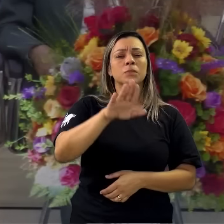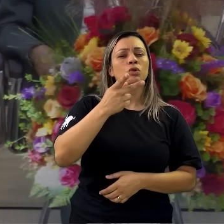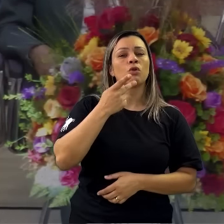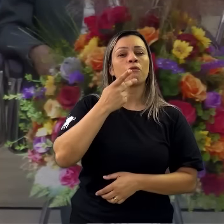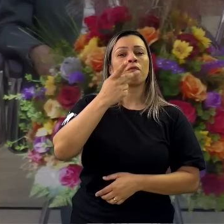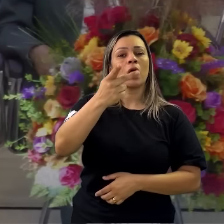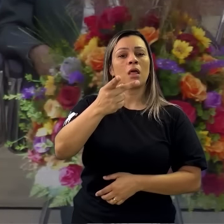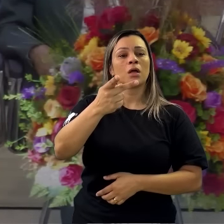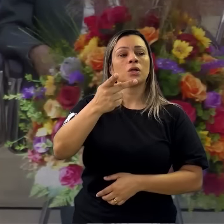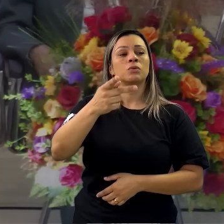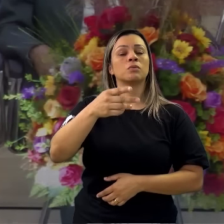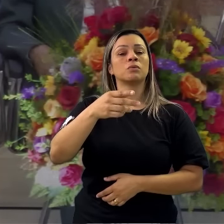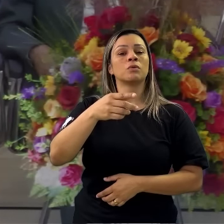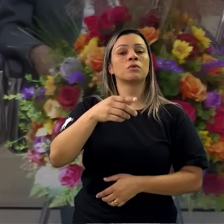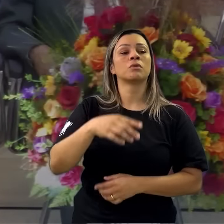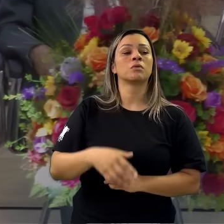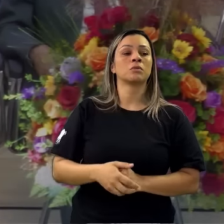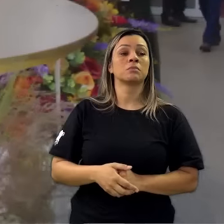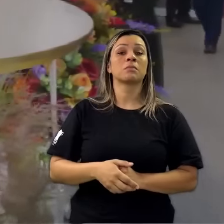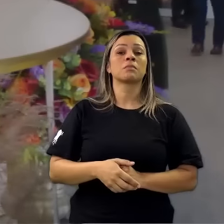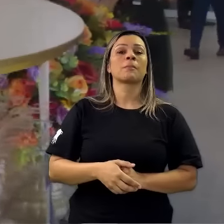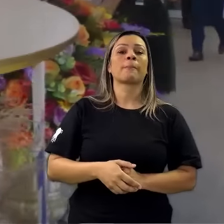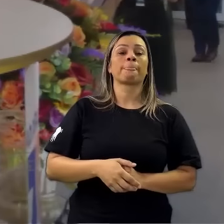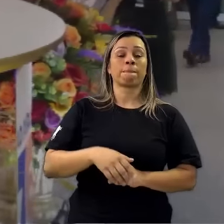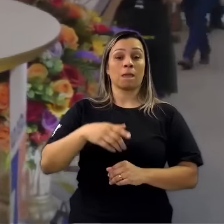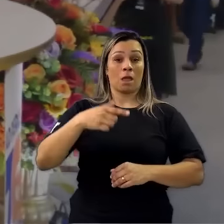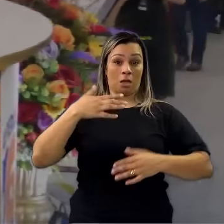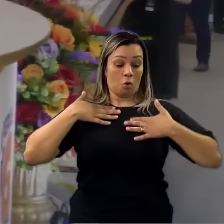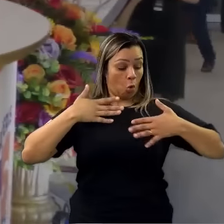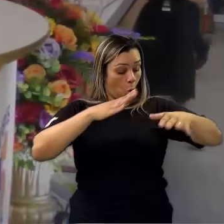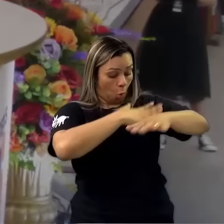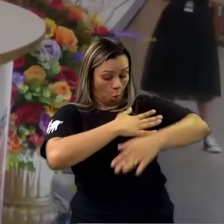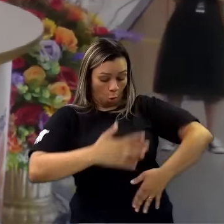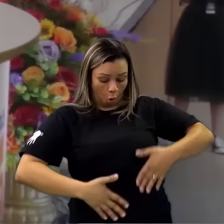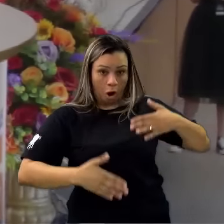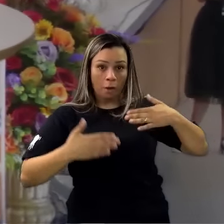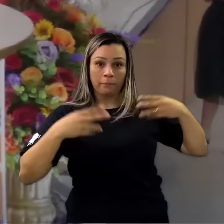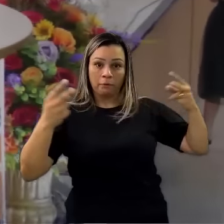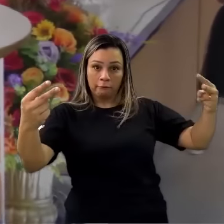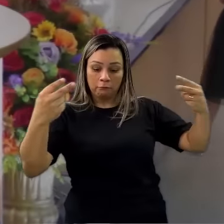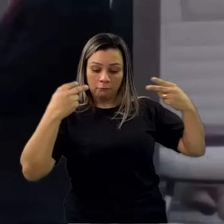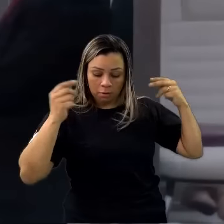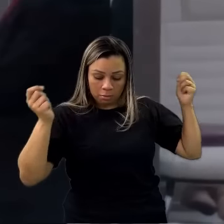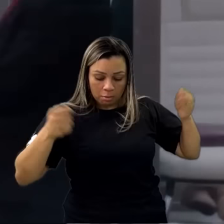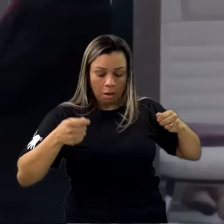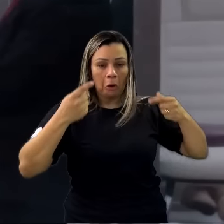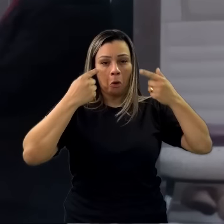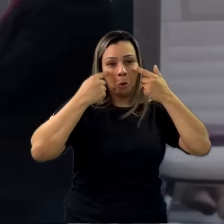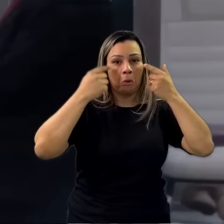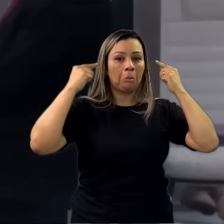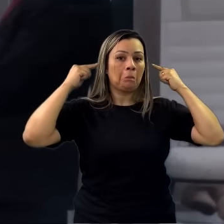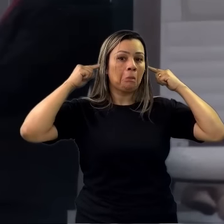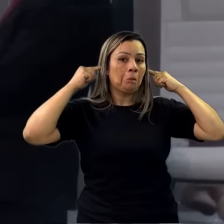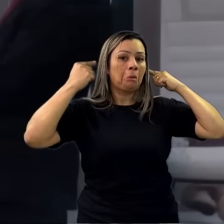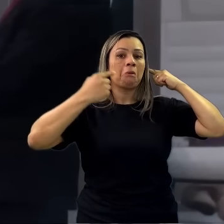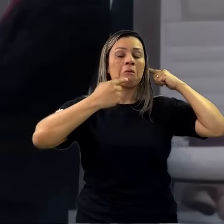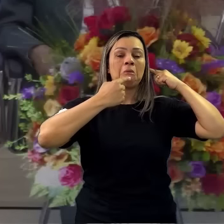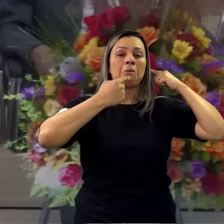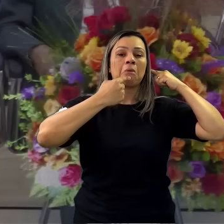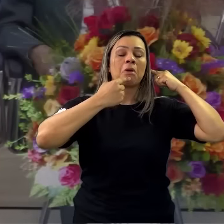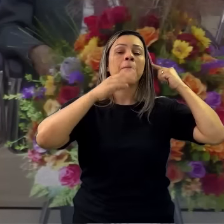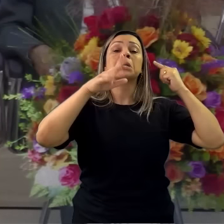partes do membro que a gente vê só que tem partes tão importante que a gente não vê o que seria do corpo se não fosse o nervo quem